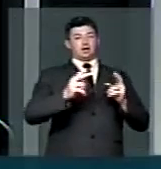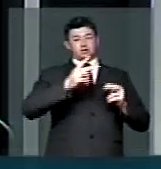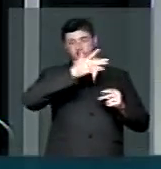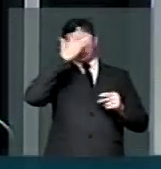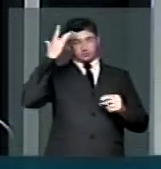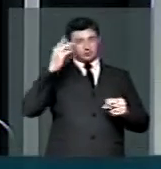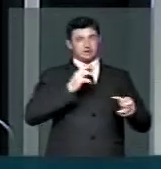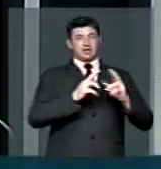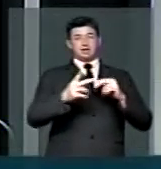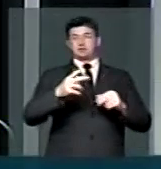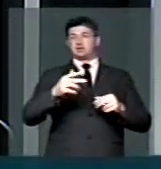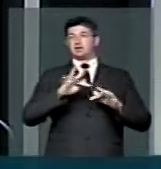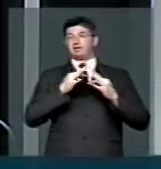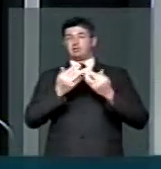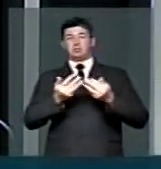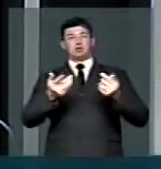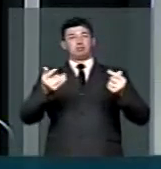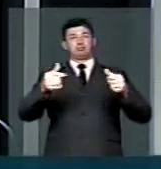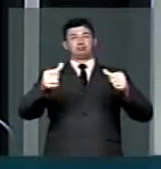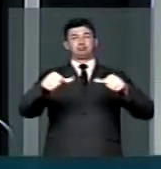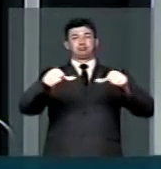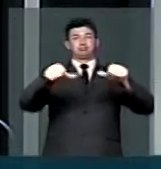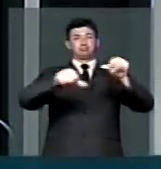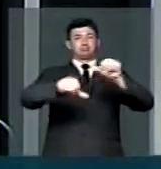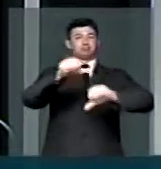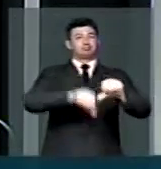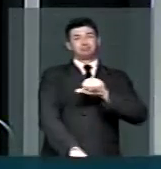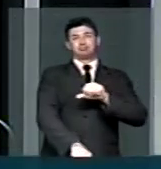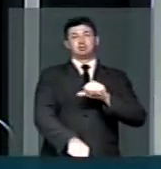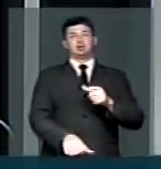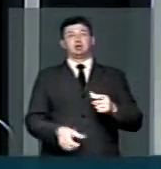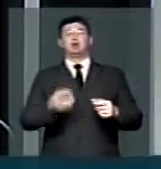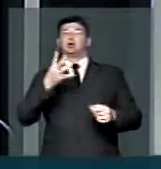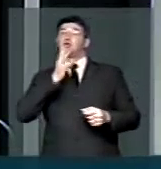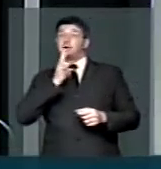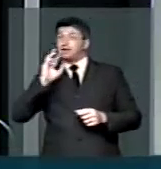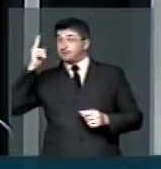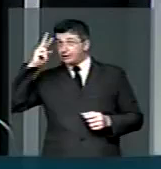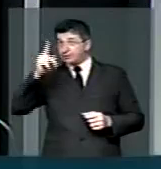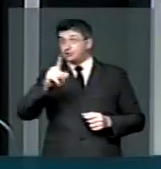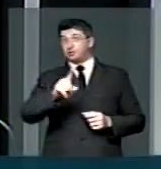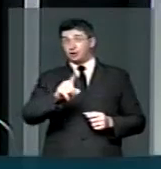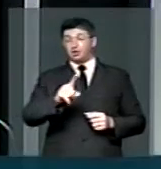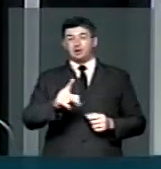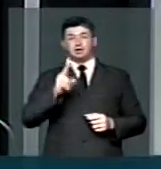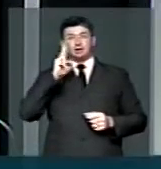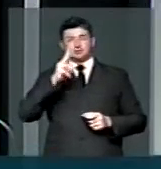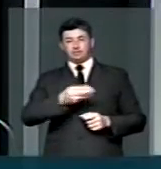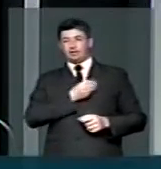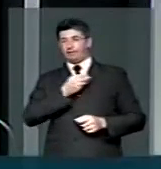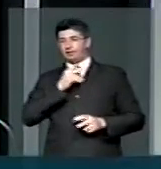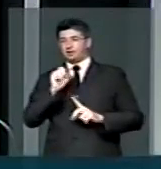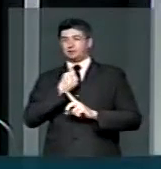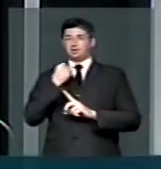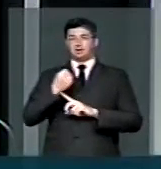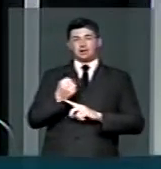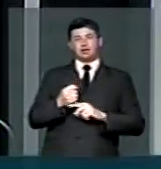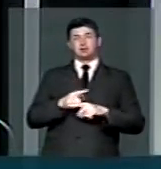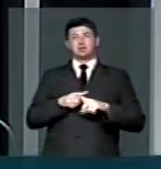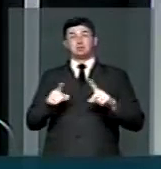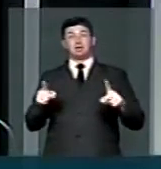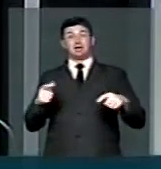pessoais e familiares se deteriorando. Conhecemos a história, aprimoramos a vida em sociedade, mas